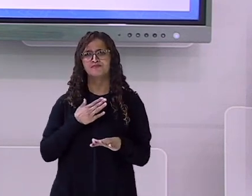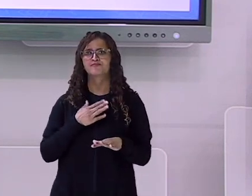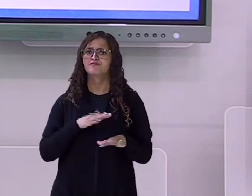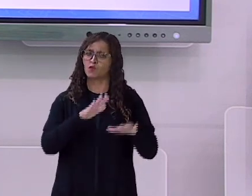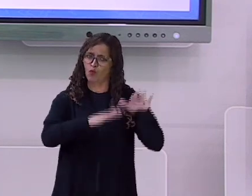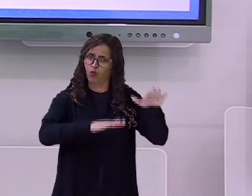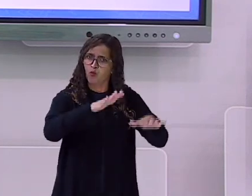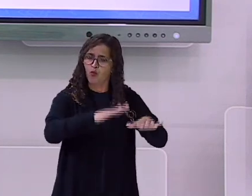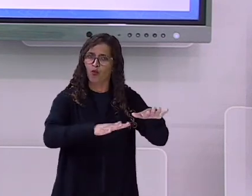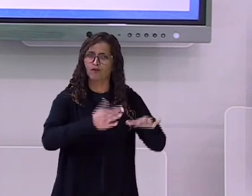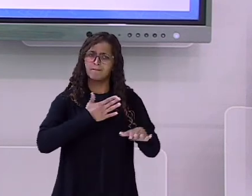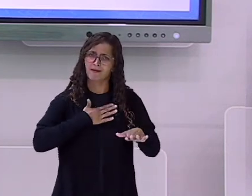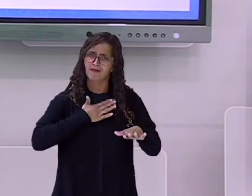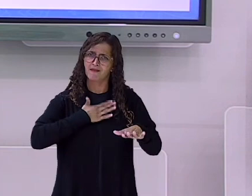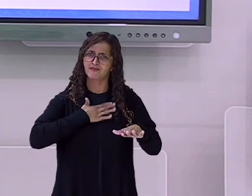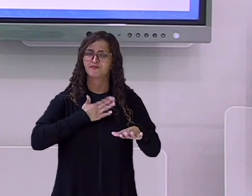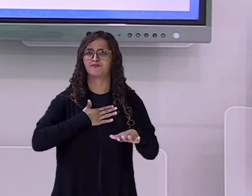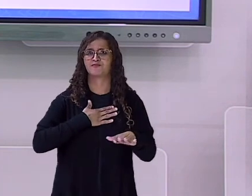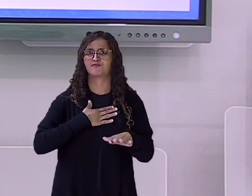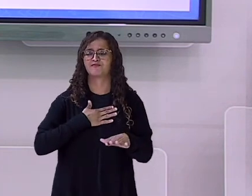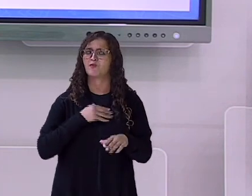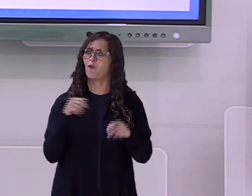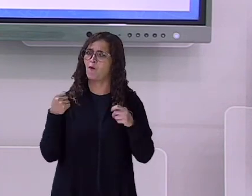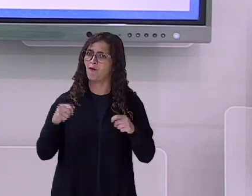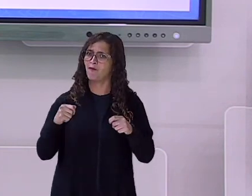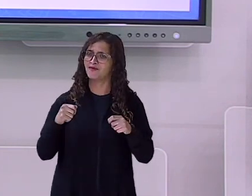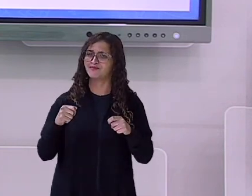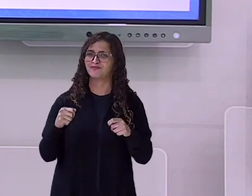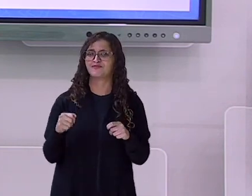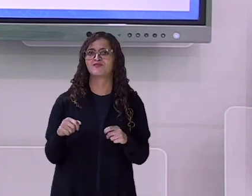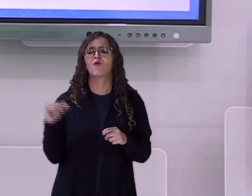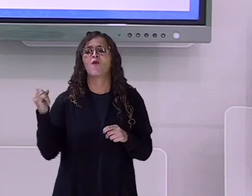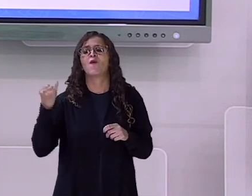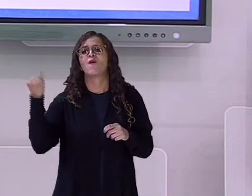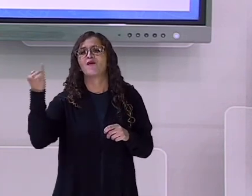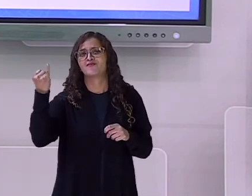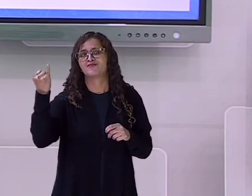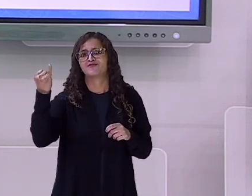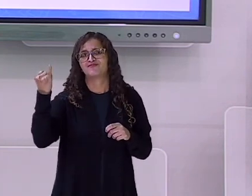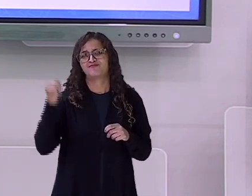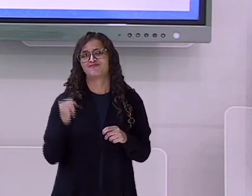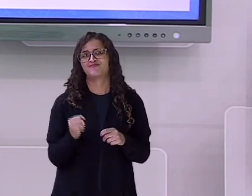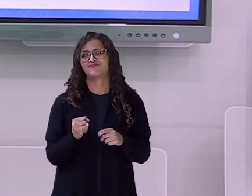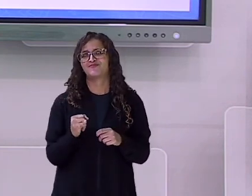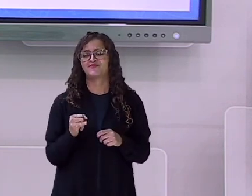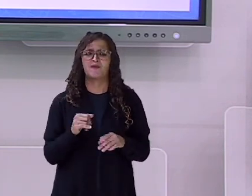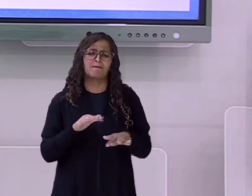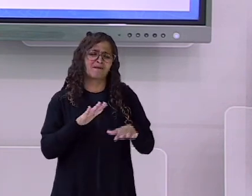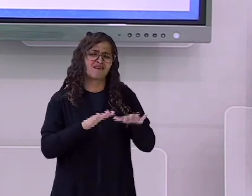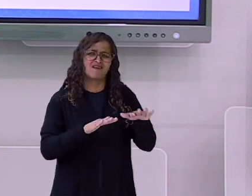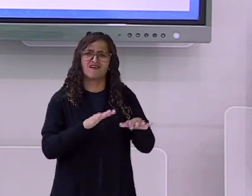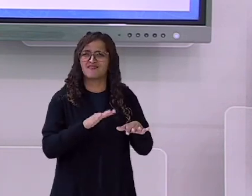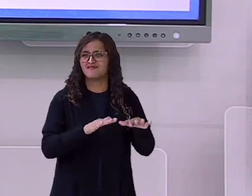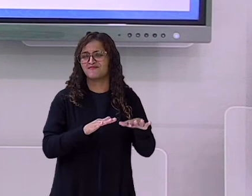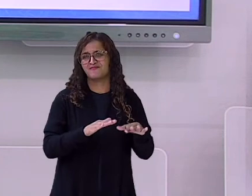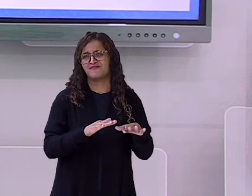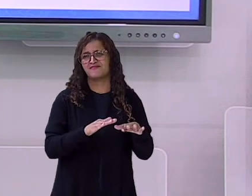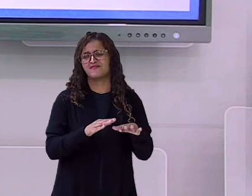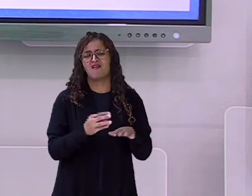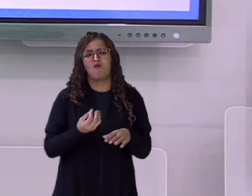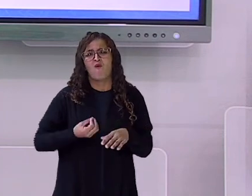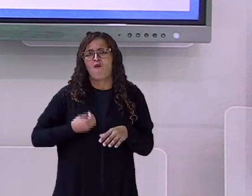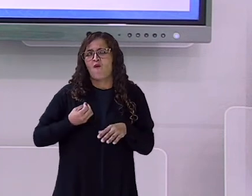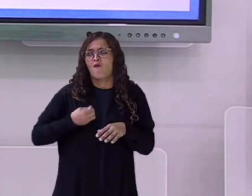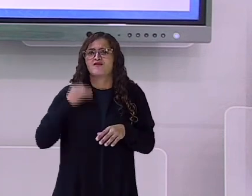Batendo percussão no corpo, percussão na mesa. O importante é tocar, é vivenciar a